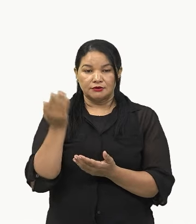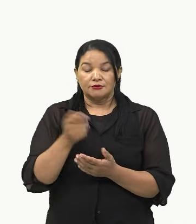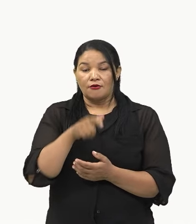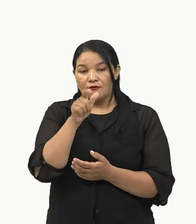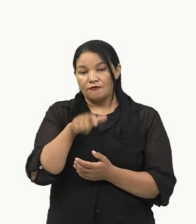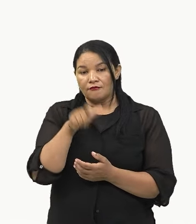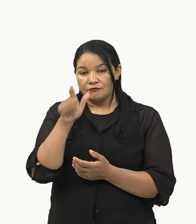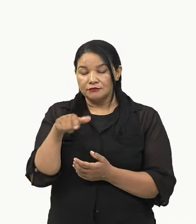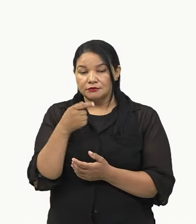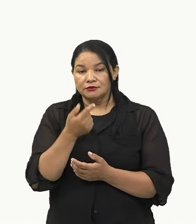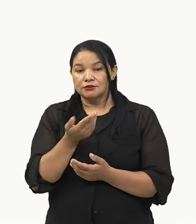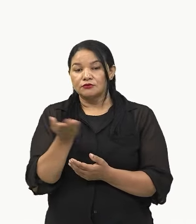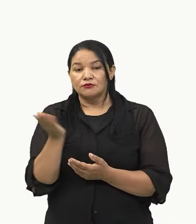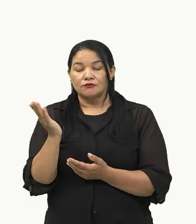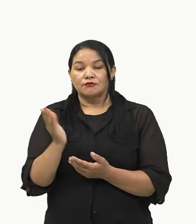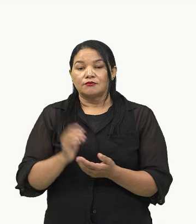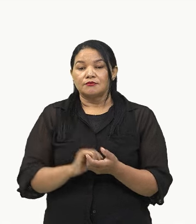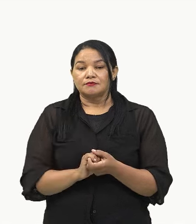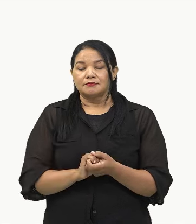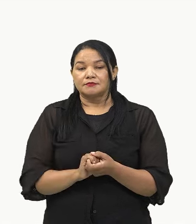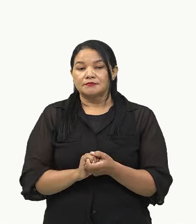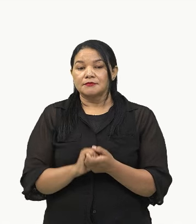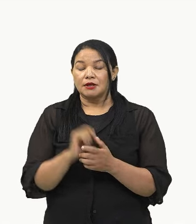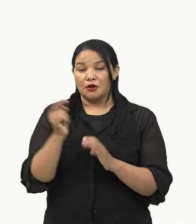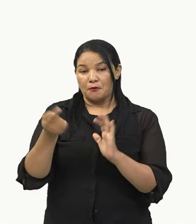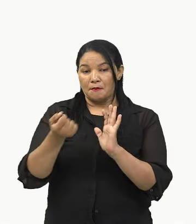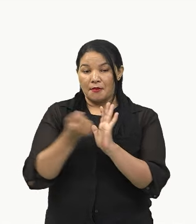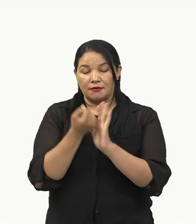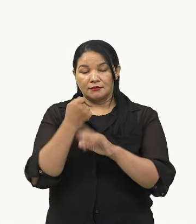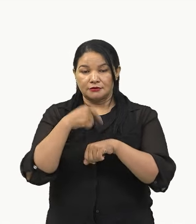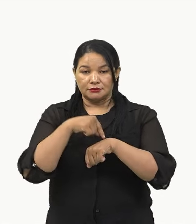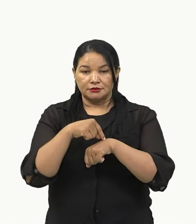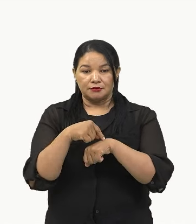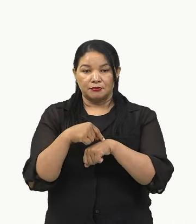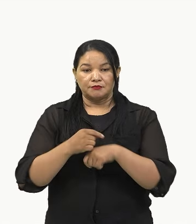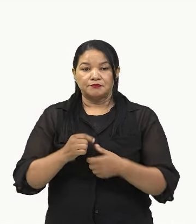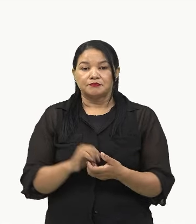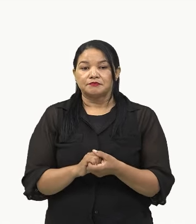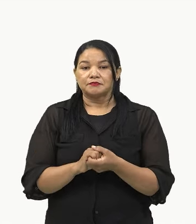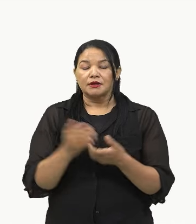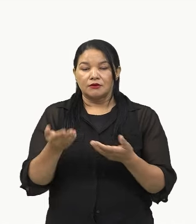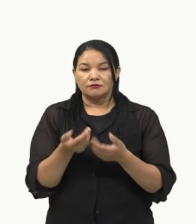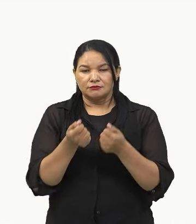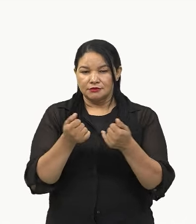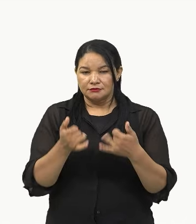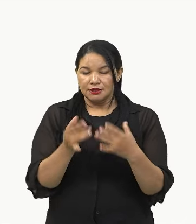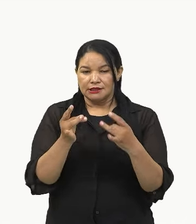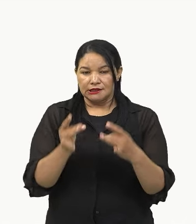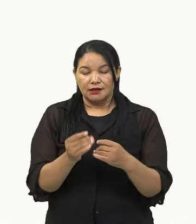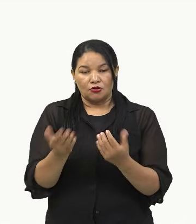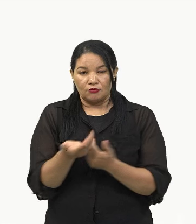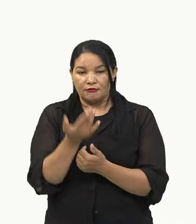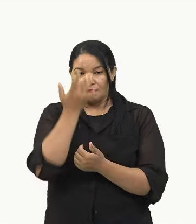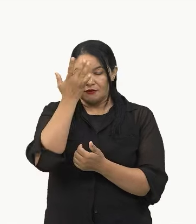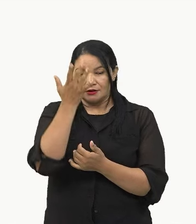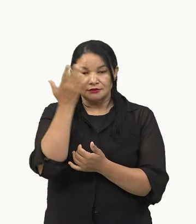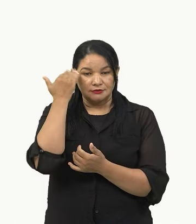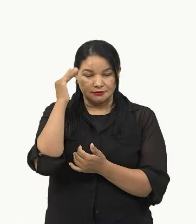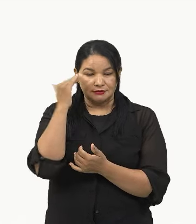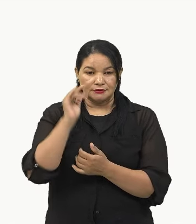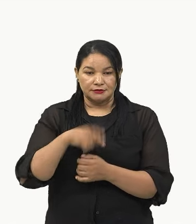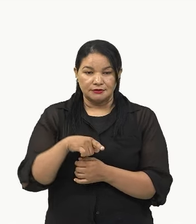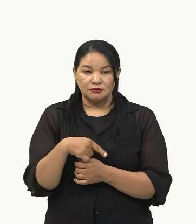marcadores temporais, tá bom? Muito bem explicados aqui, tá bem fácil da gente entender.